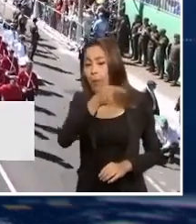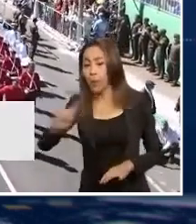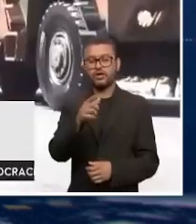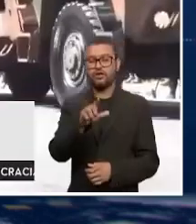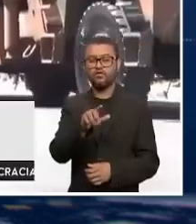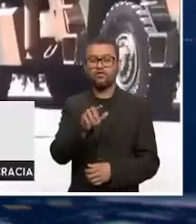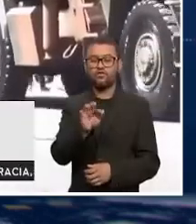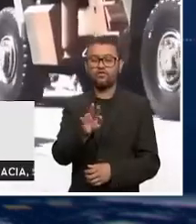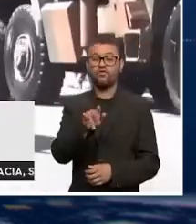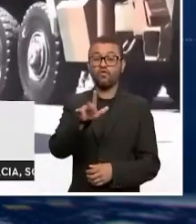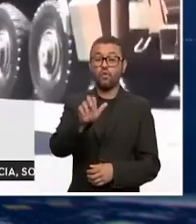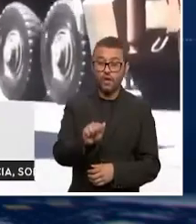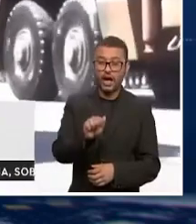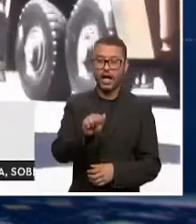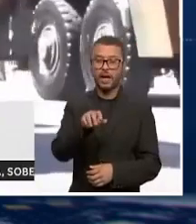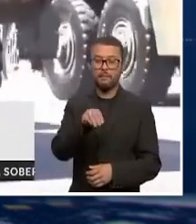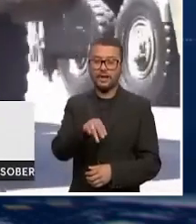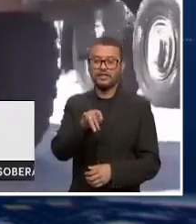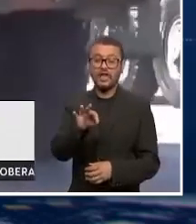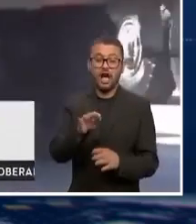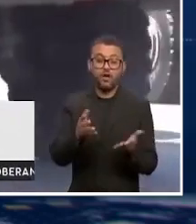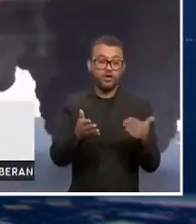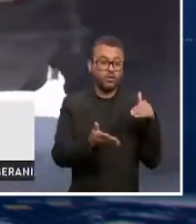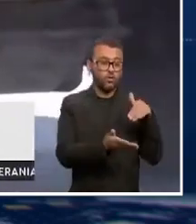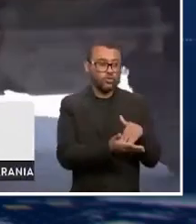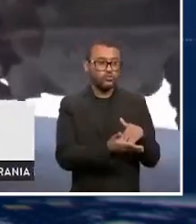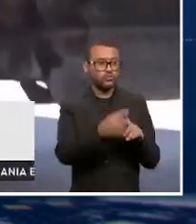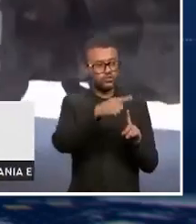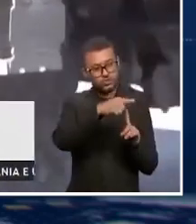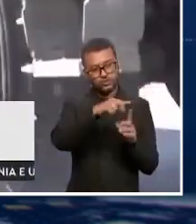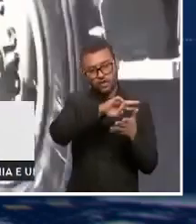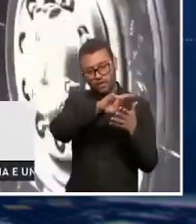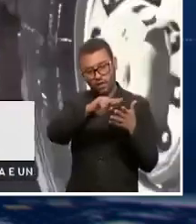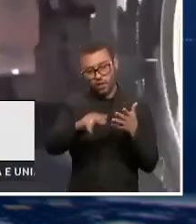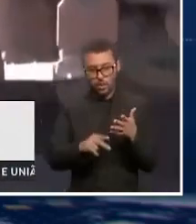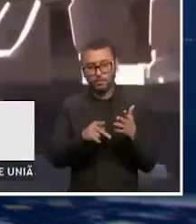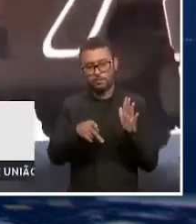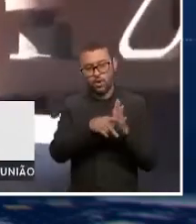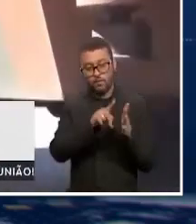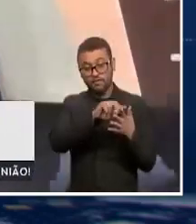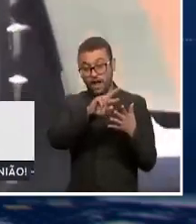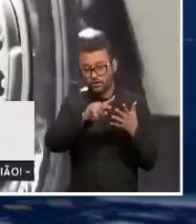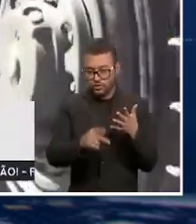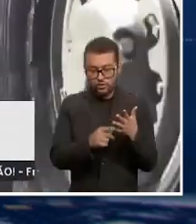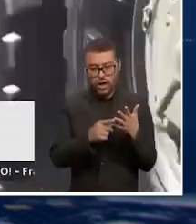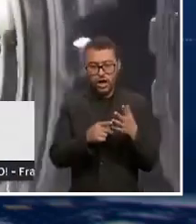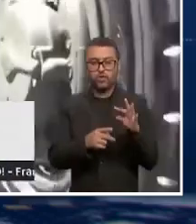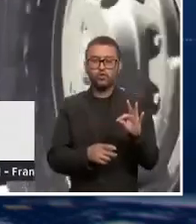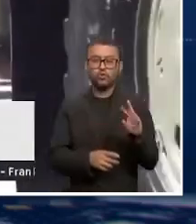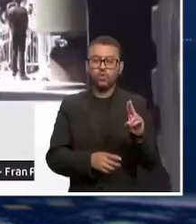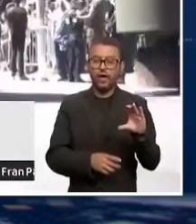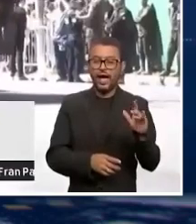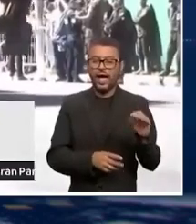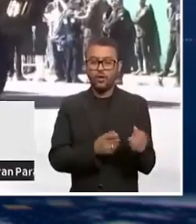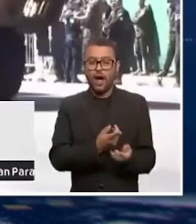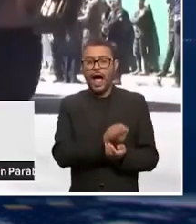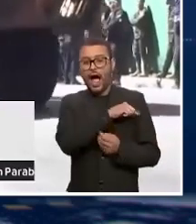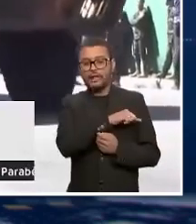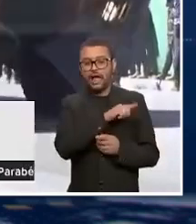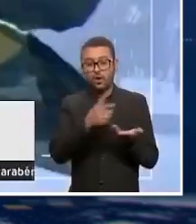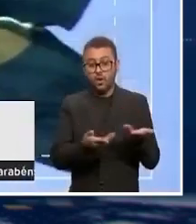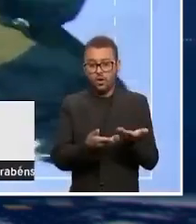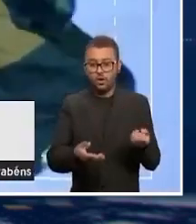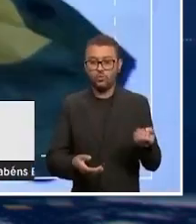foi no dia, né, mas mandou os ministros, né, específicos de cada pasta para auxiliar, e o Lula está indo viajar sem dar